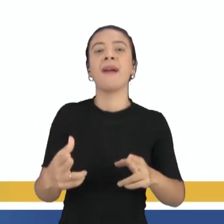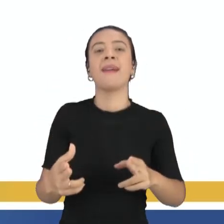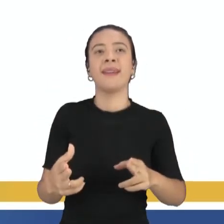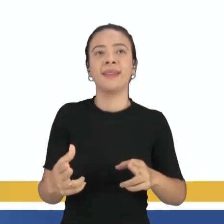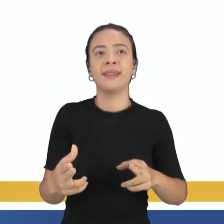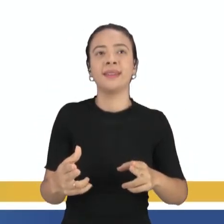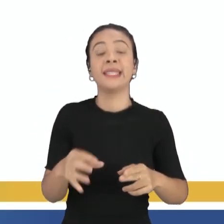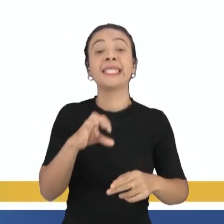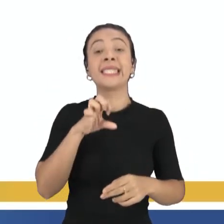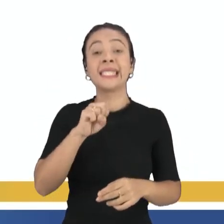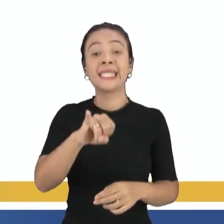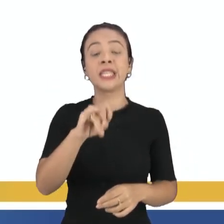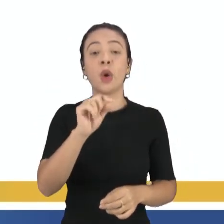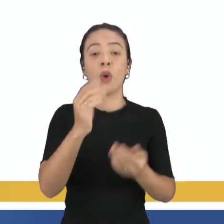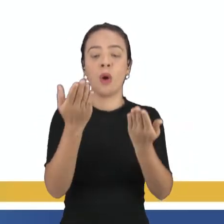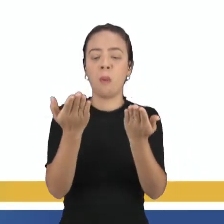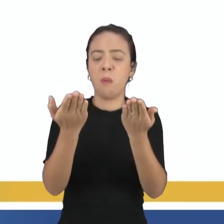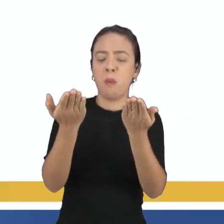eu conseguir dobrar